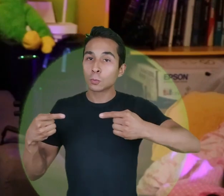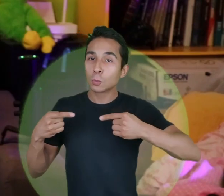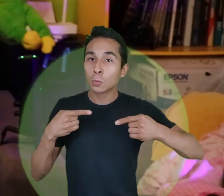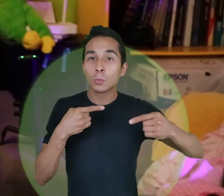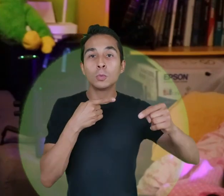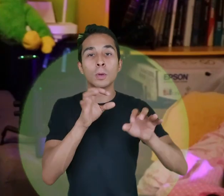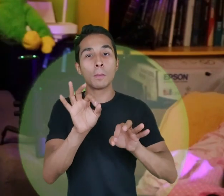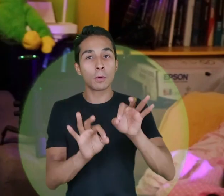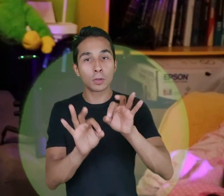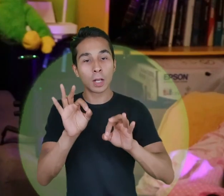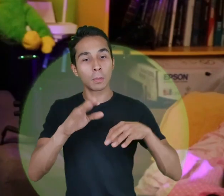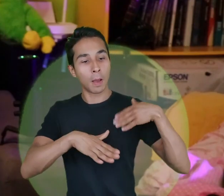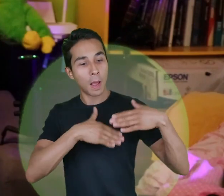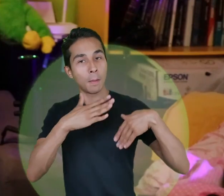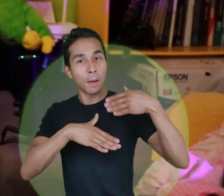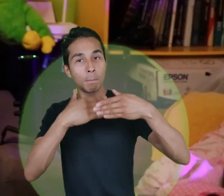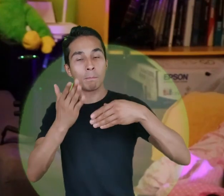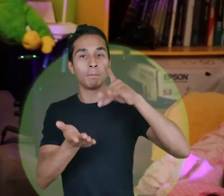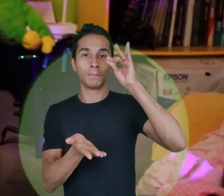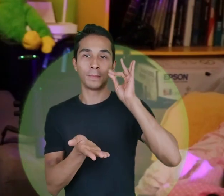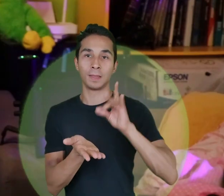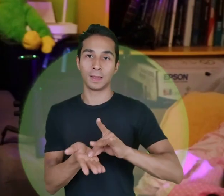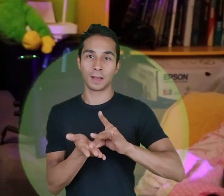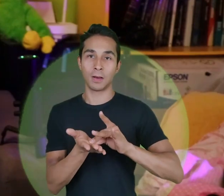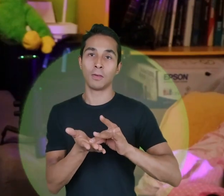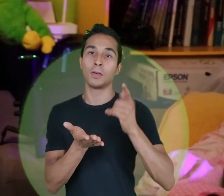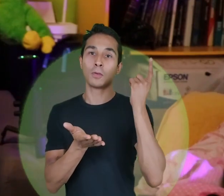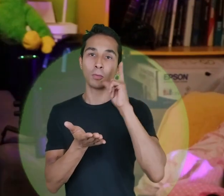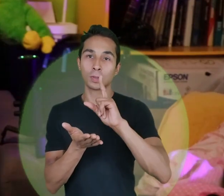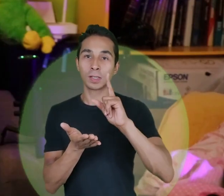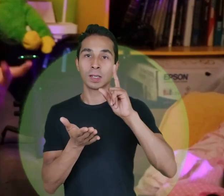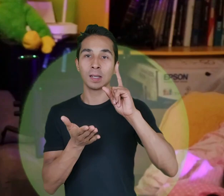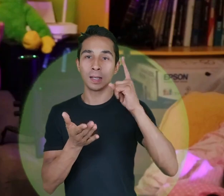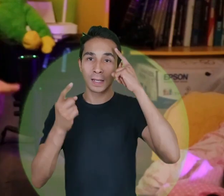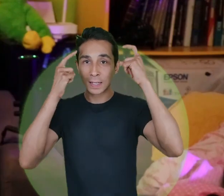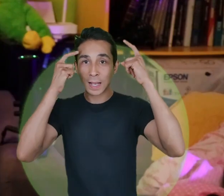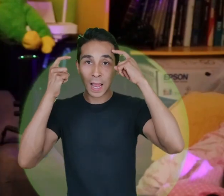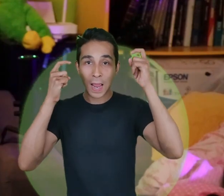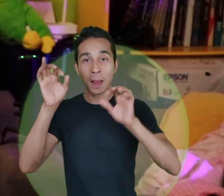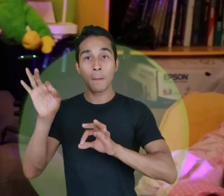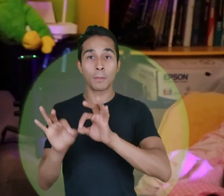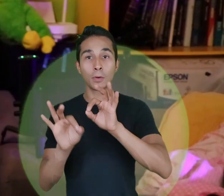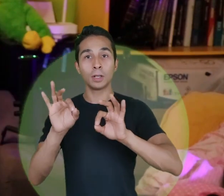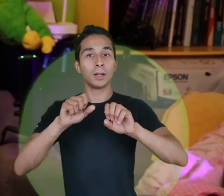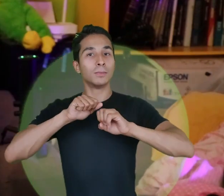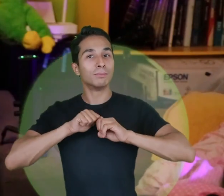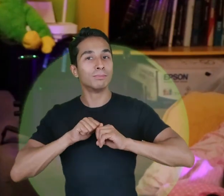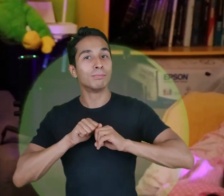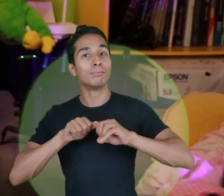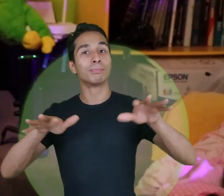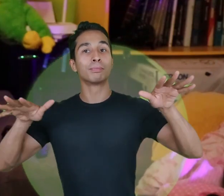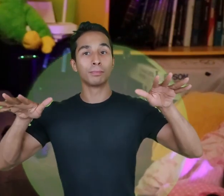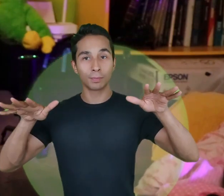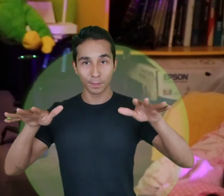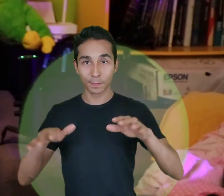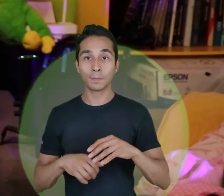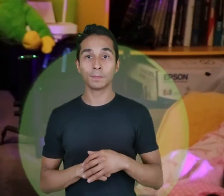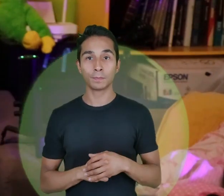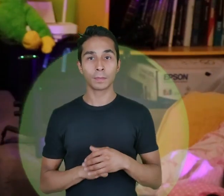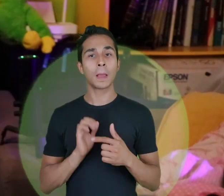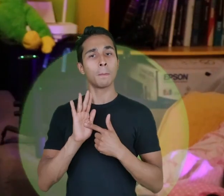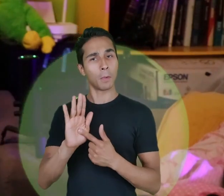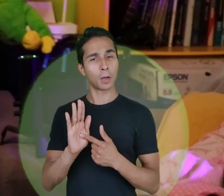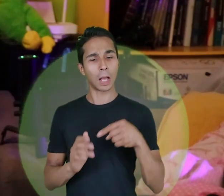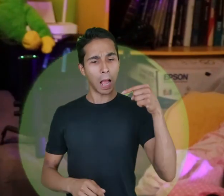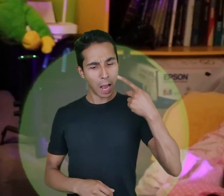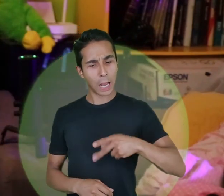discussão eles possam se tornar reais e plurais e espalhar as ideias aí e formar artistas, mapear talentos, mostrar que, né,